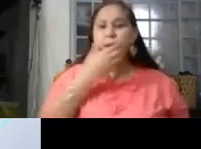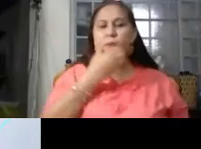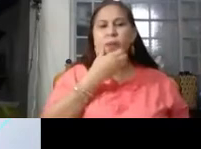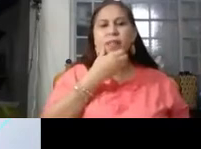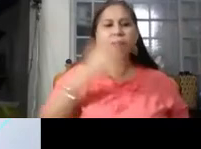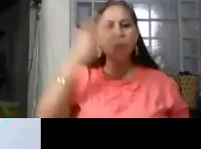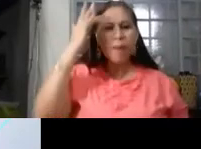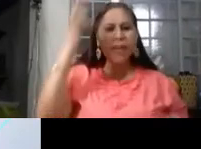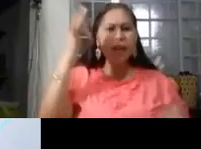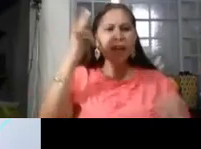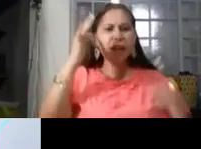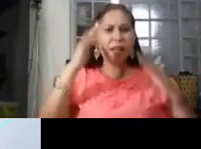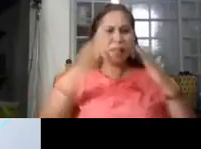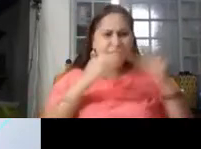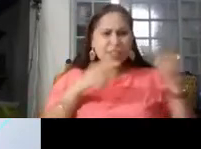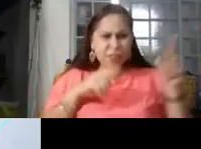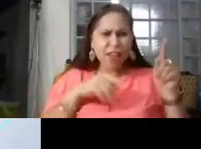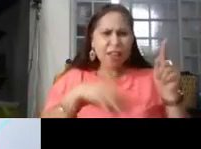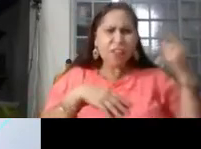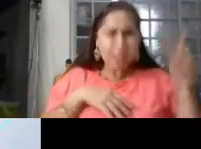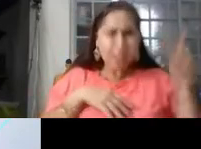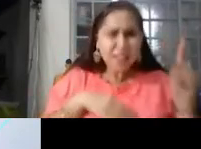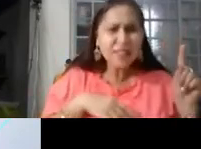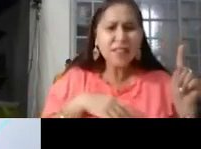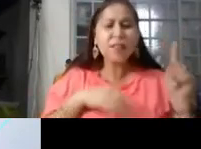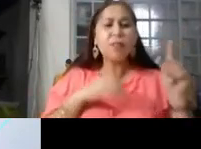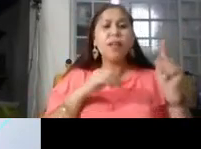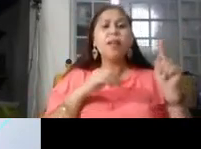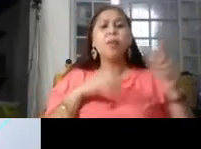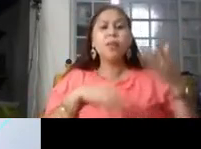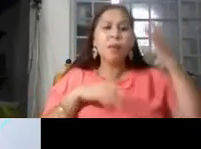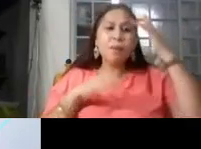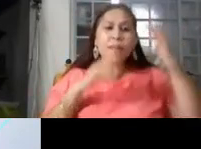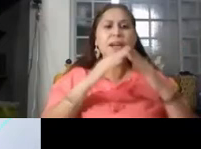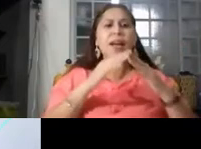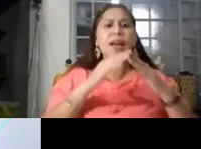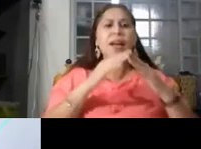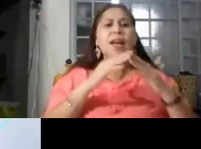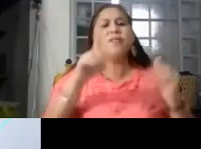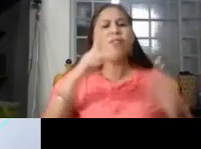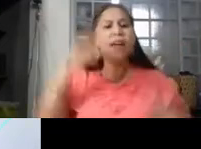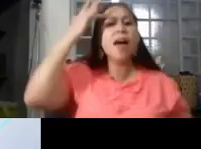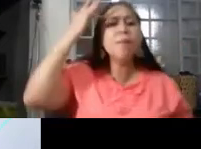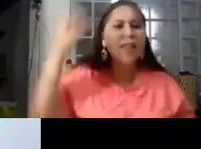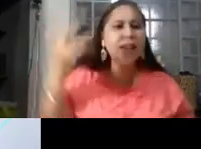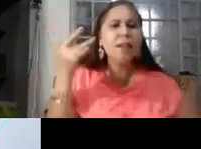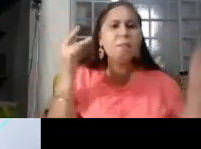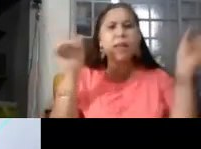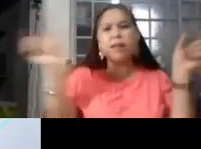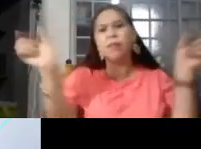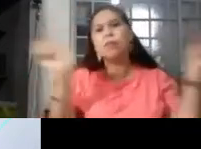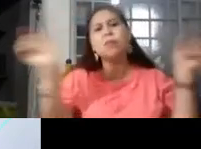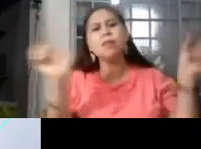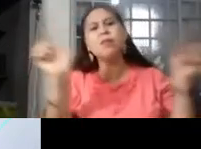Por exemplo, amanhã casa vai, então, né? Ou então amanhã casa vai, amanhã repete